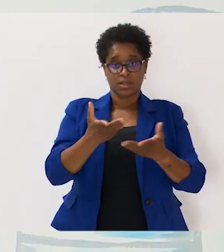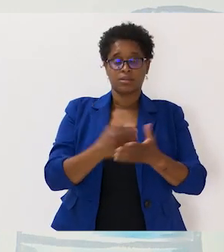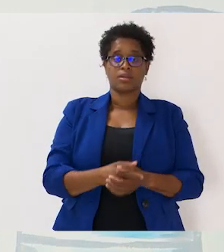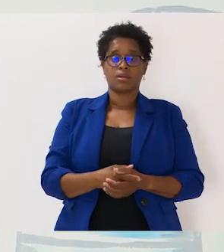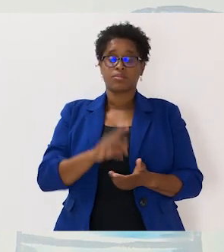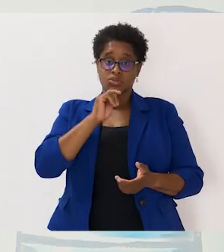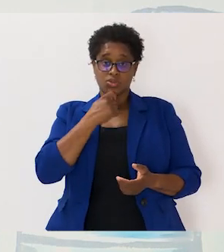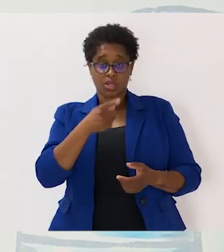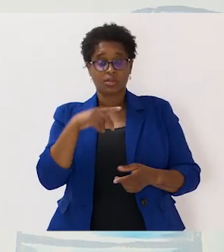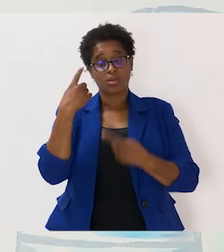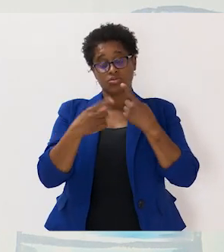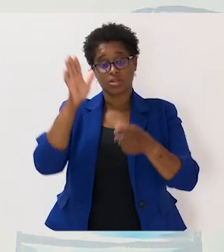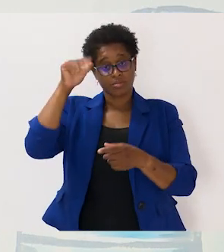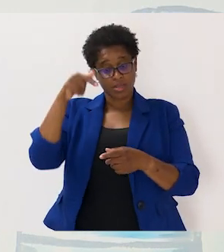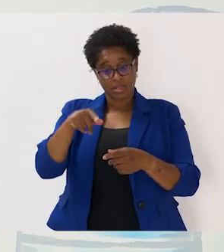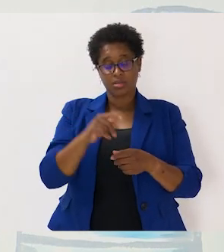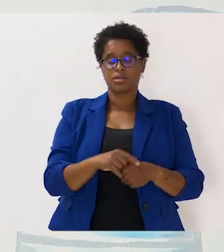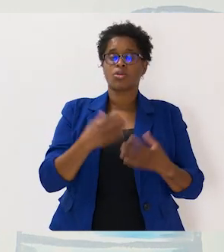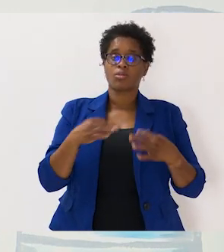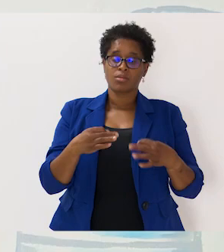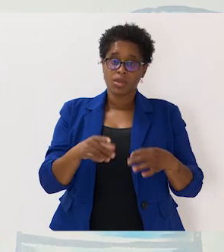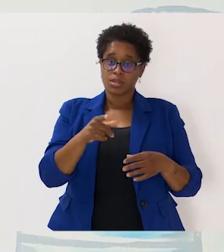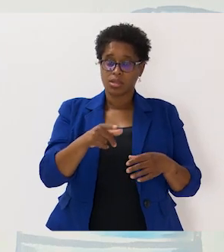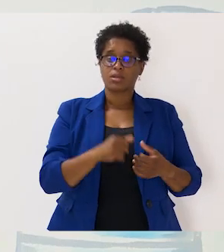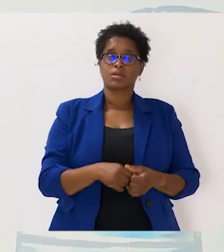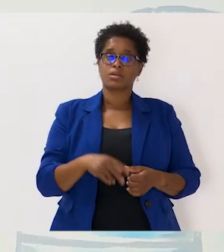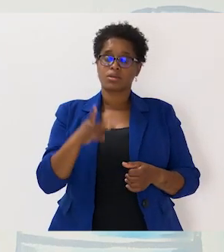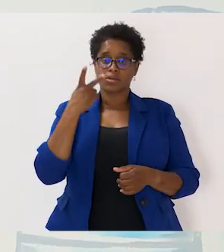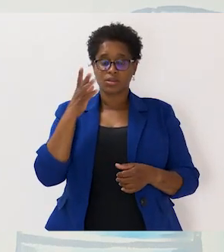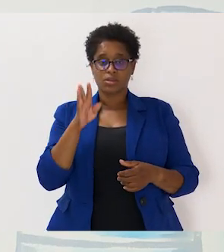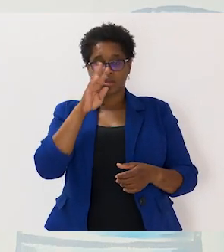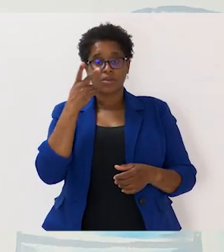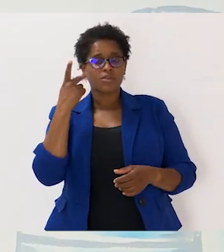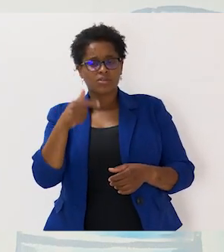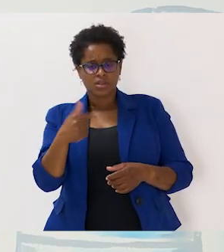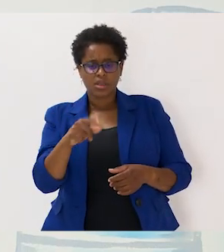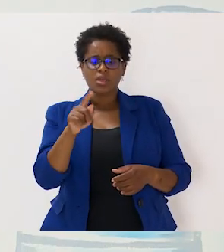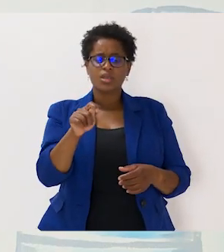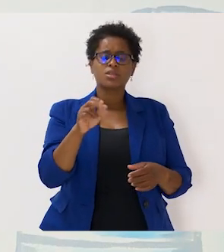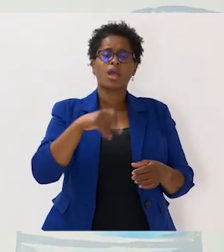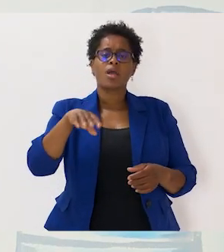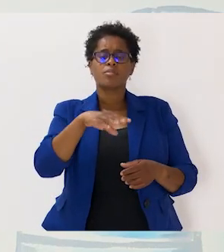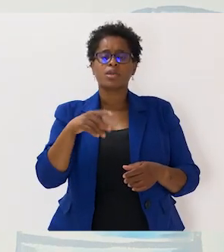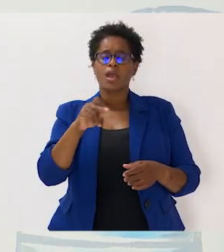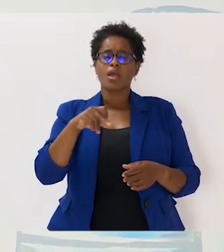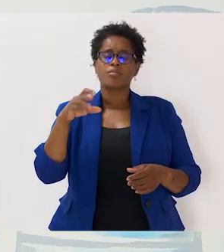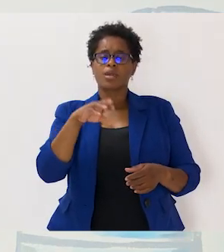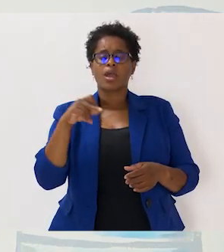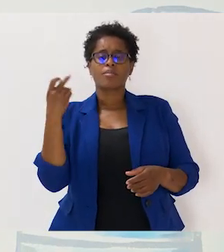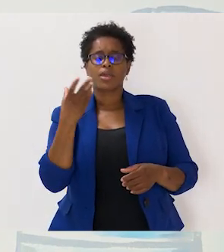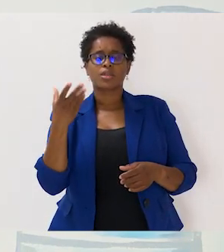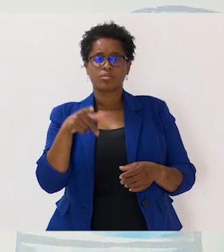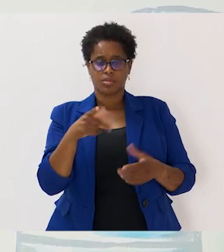algumas espécies ali e, normalmente, as espécies utilizam estes ambientes para a reprodução. Por exemplo, há algumas espécies de peixes